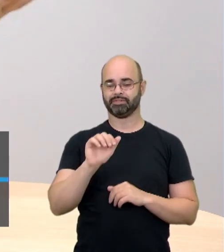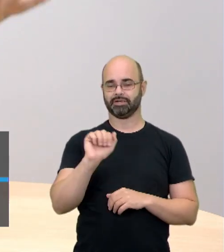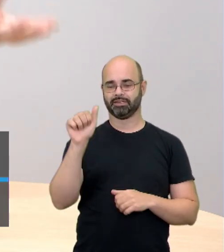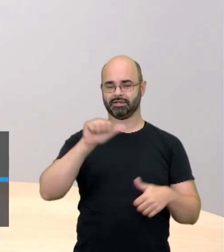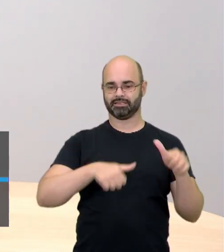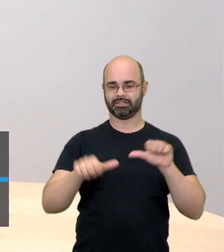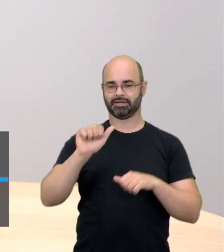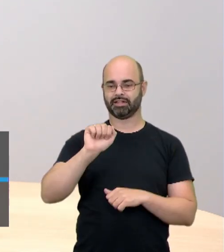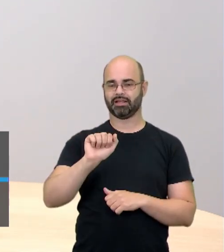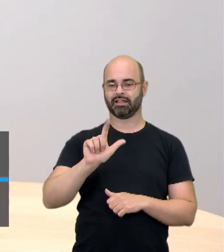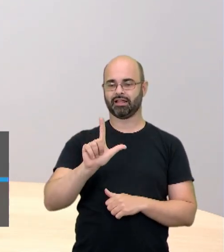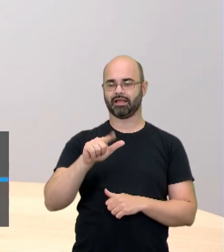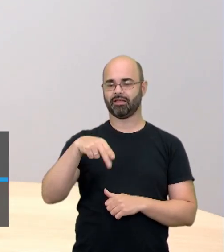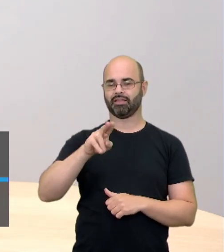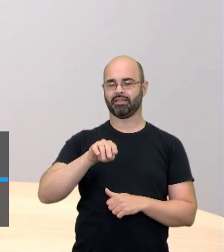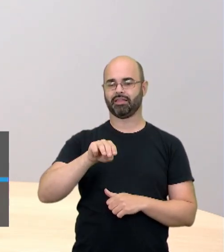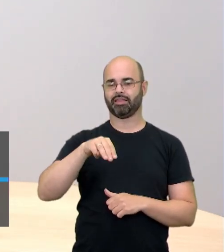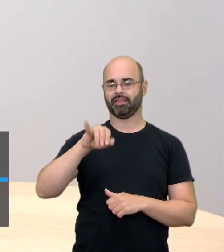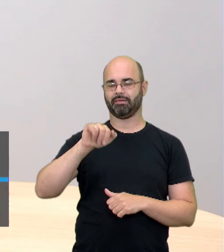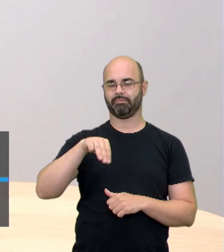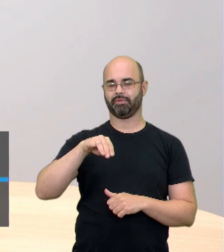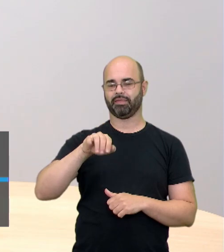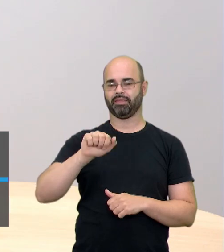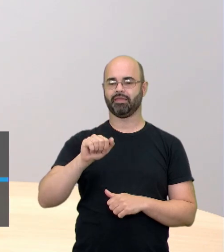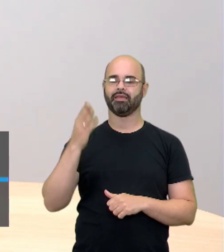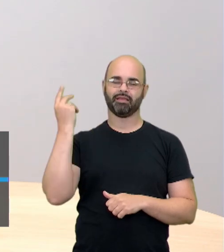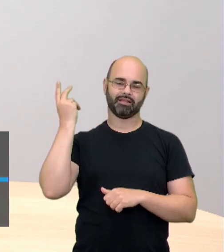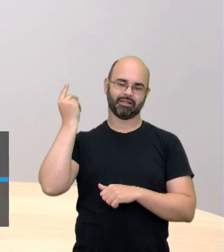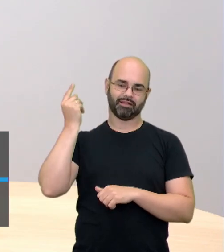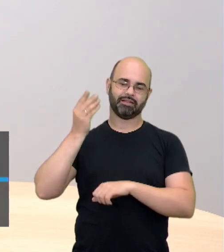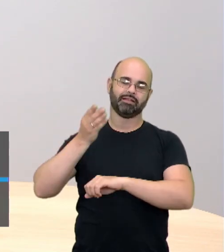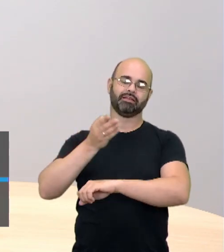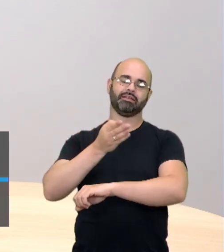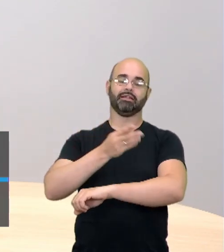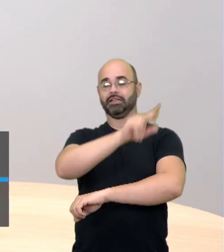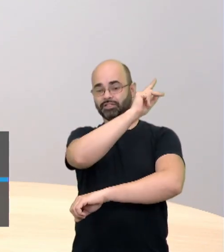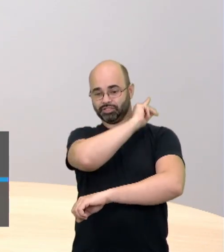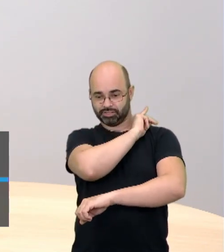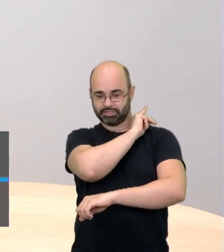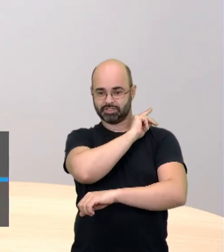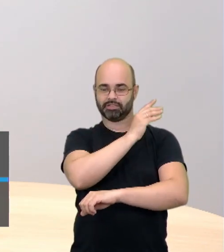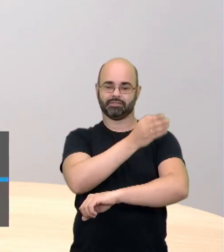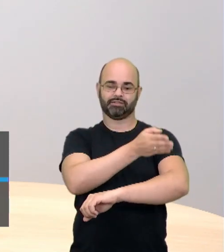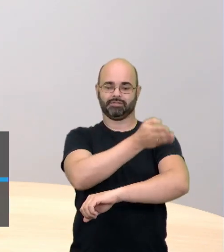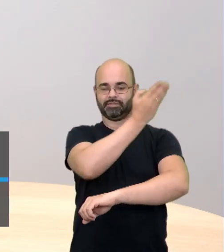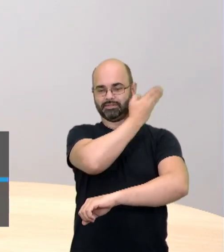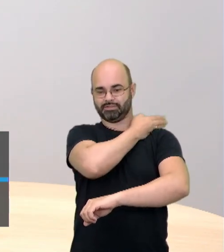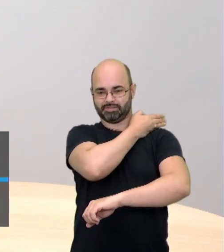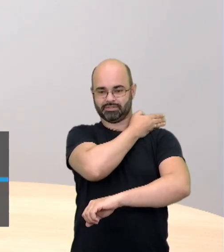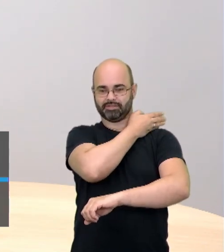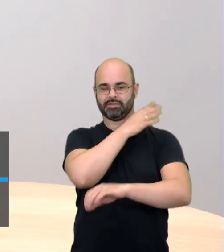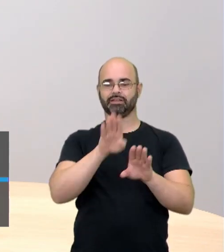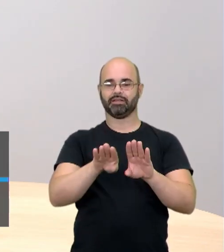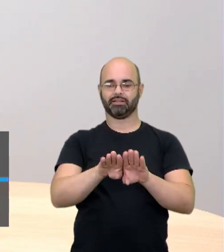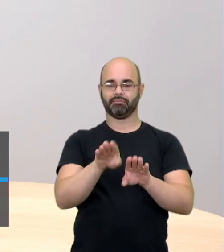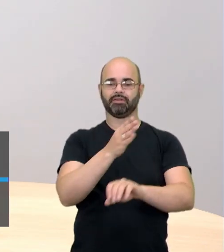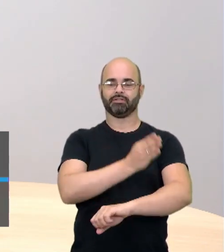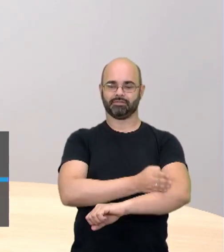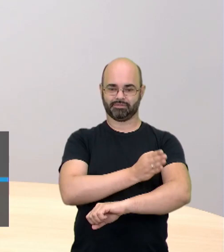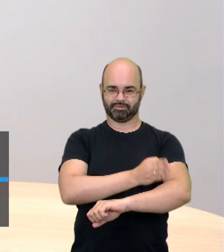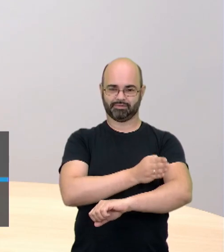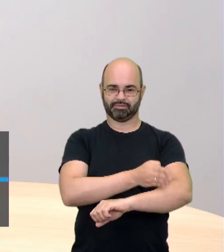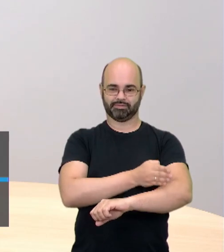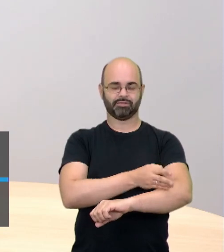tanto na Antiguidade como na Idade Média. E um terceiro objetivo ainda dos alquimistas,